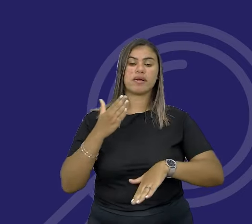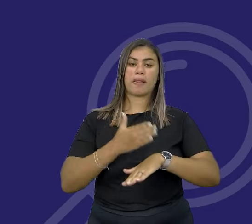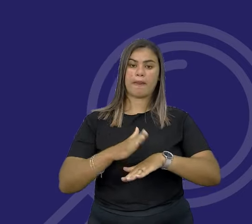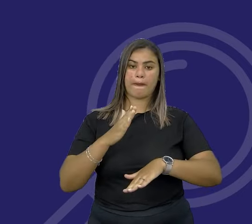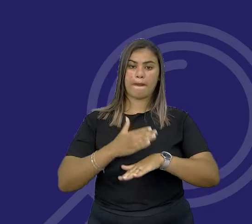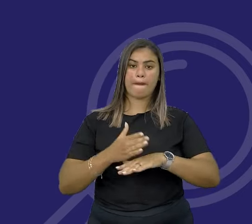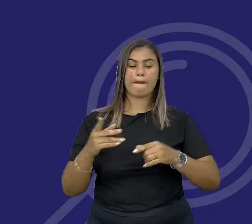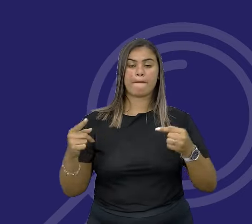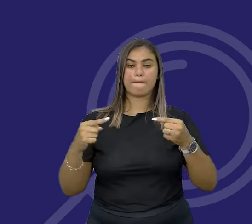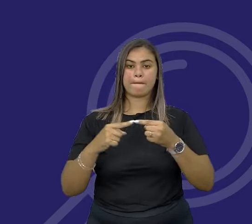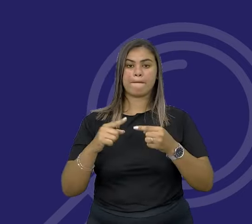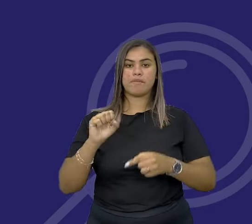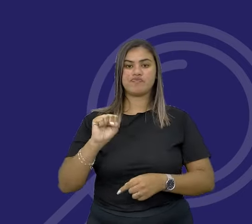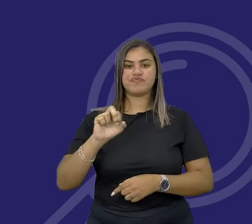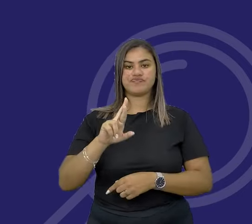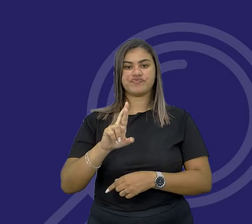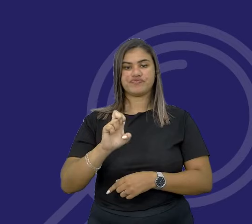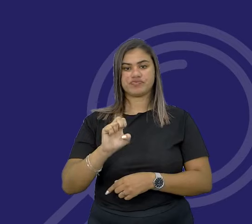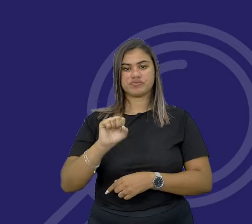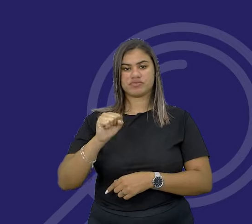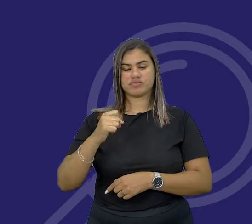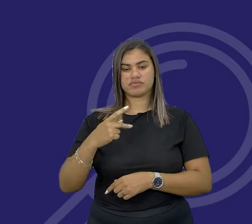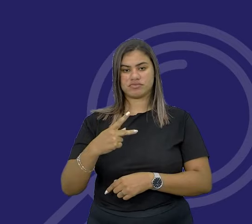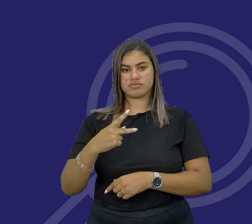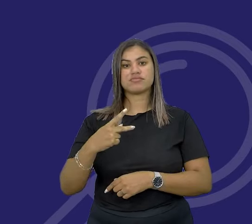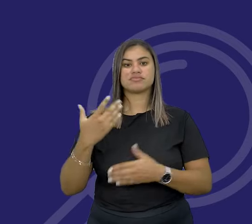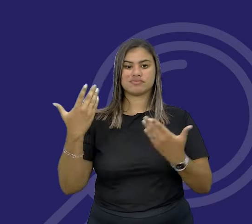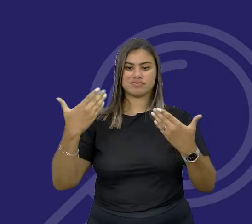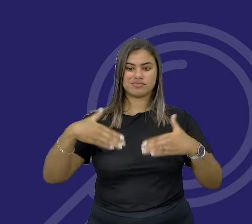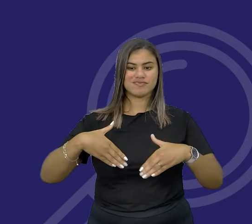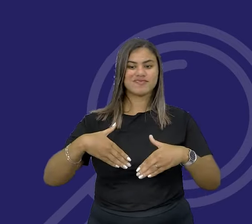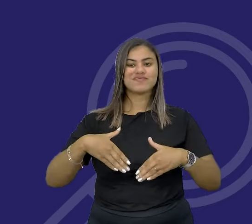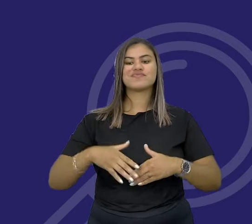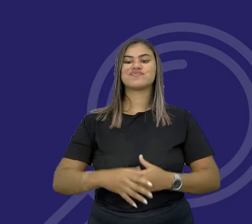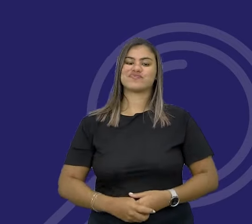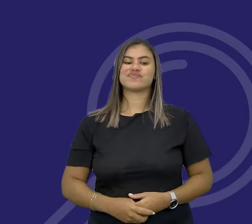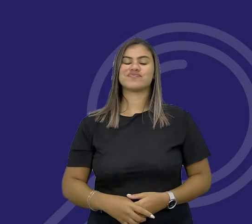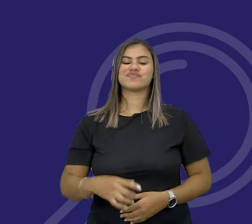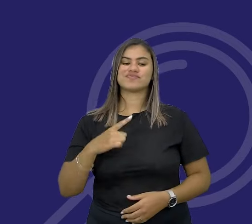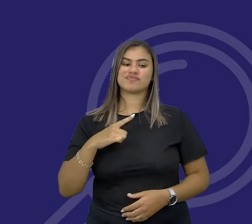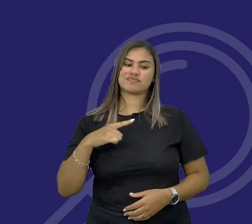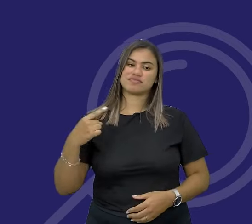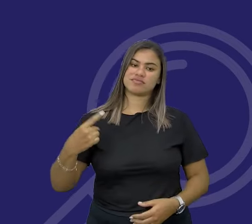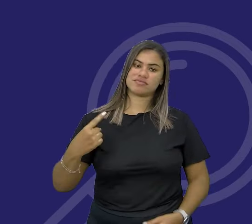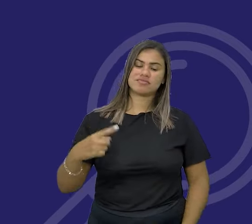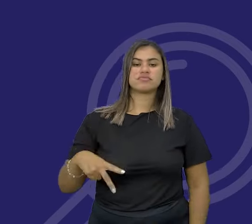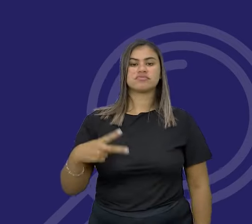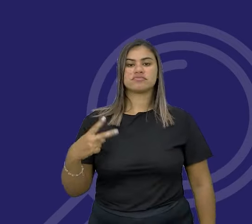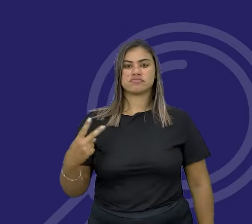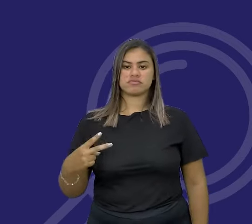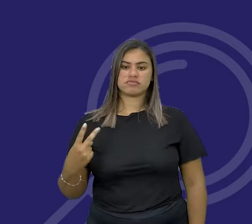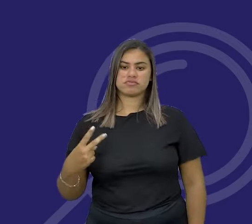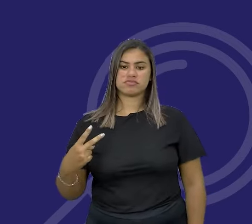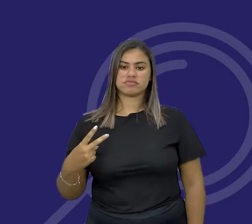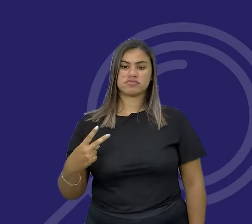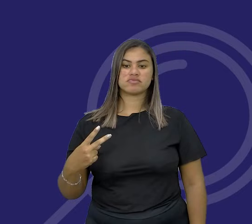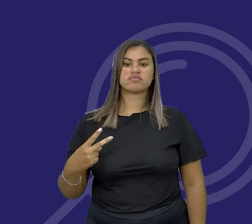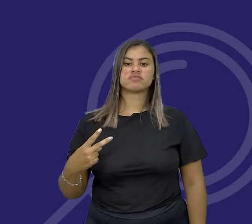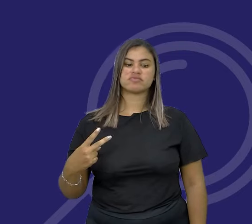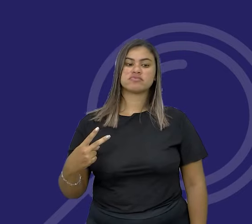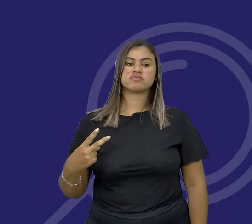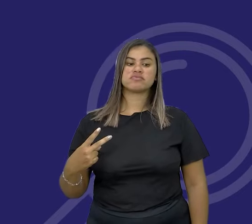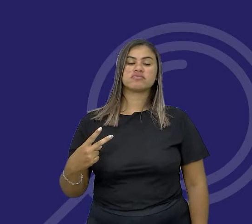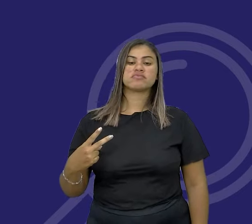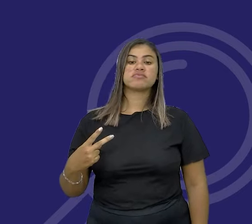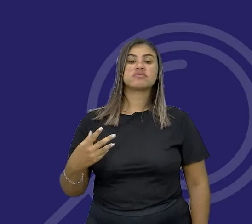no SARESP, né, que estava lá no desenvolvendo, né, teve uma segunda parte, a primeira parte, a atividade 1, era mais